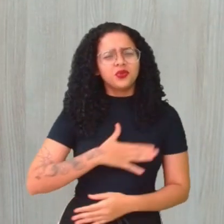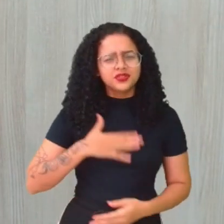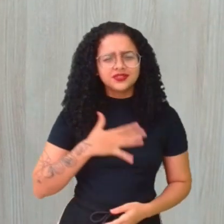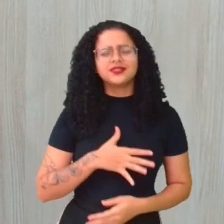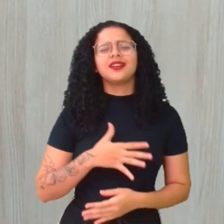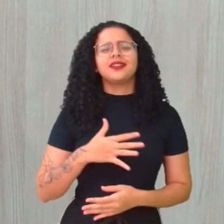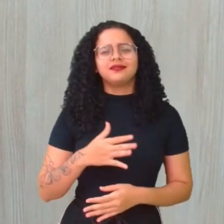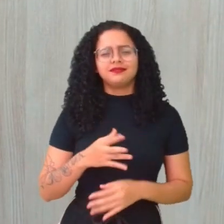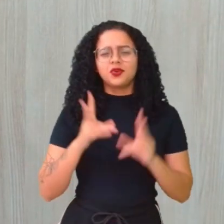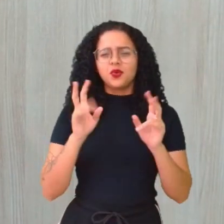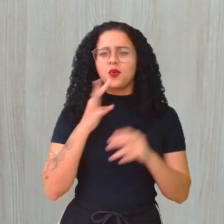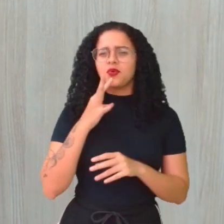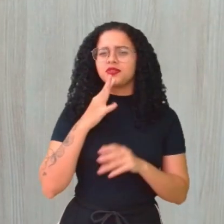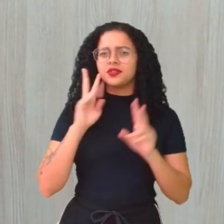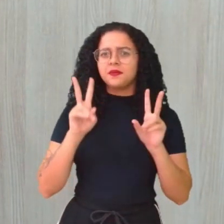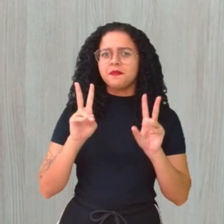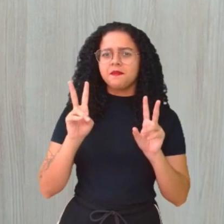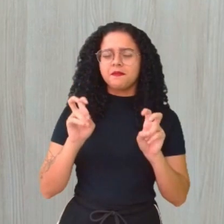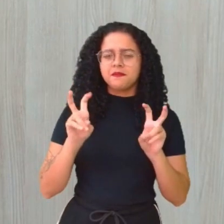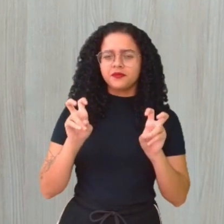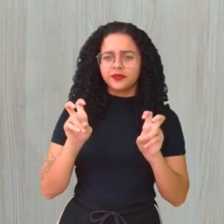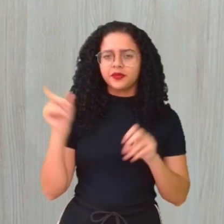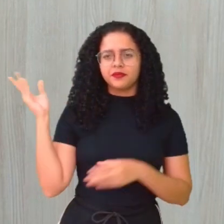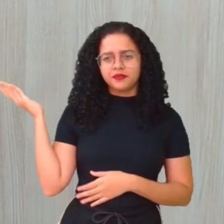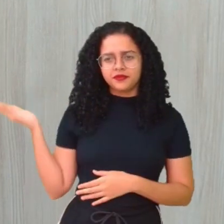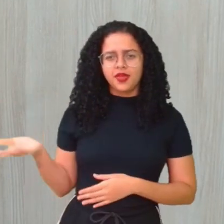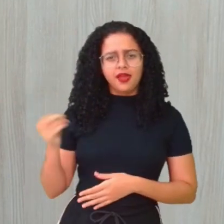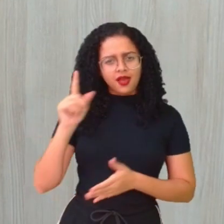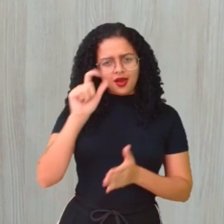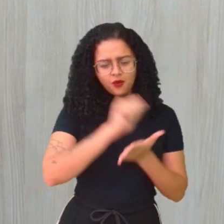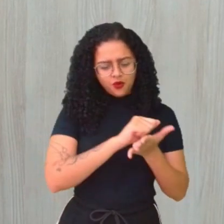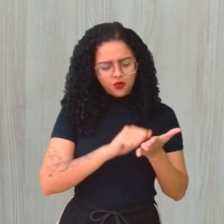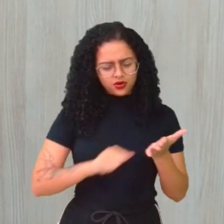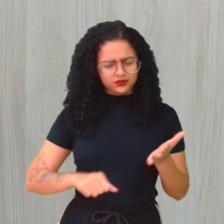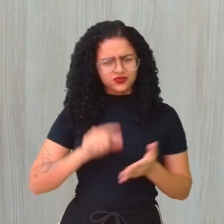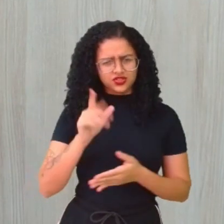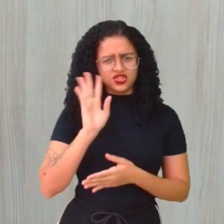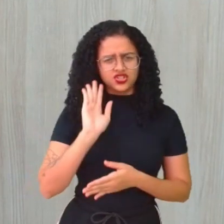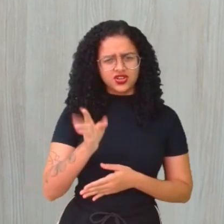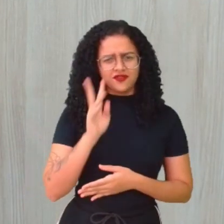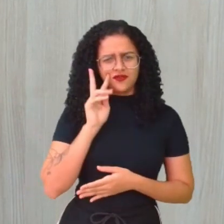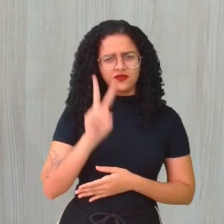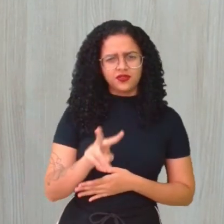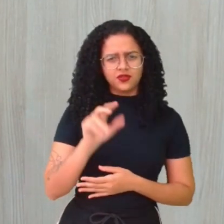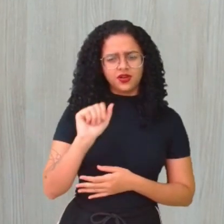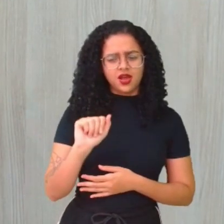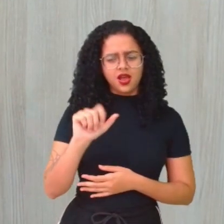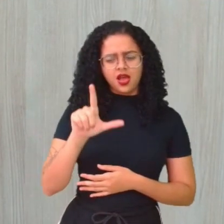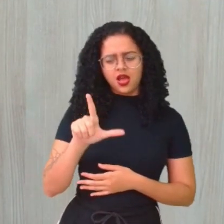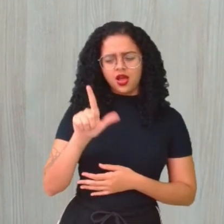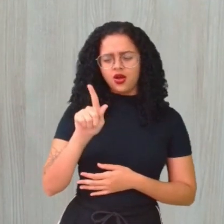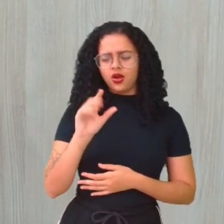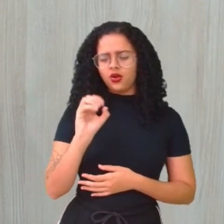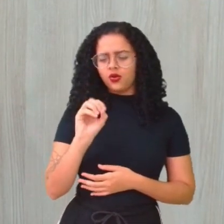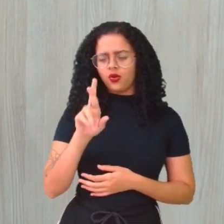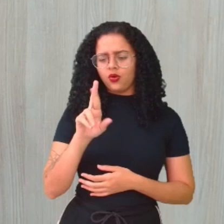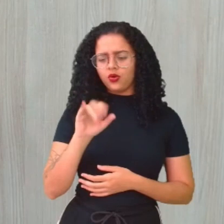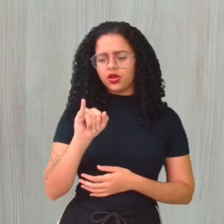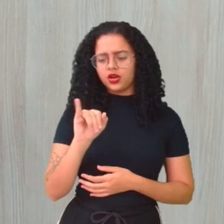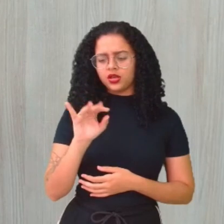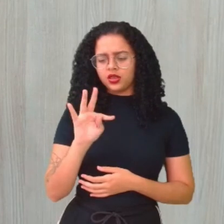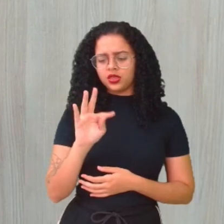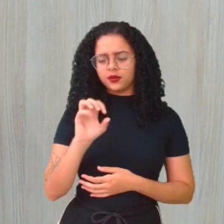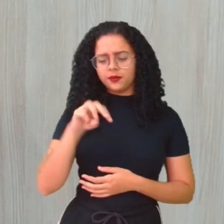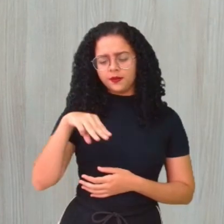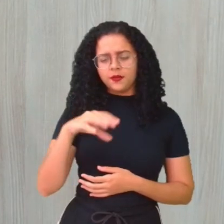um pouquinho sobre o tema, que é algoritmos. Você já ouviu falar disso? Se não ouviu, vem com a gente. Vamos embora, né?